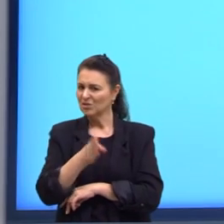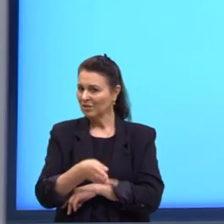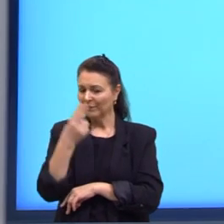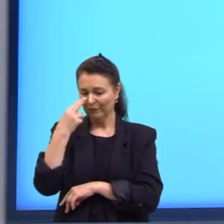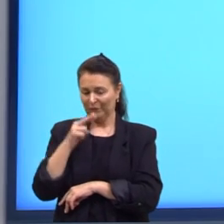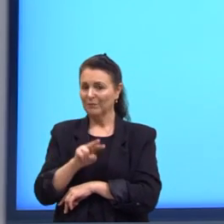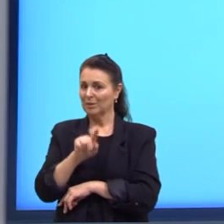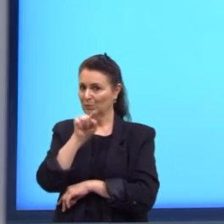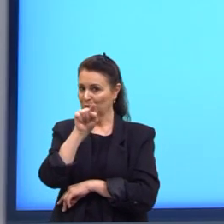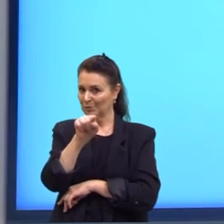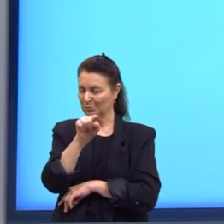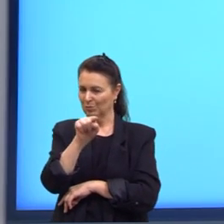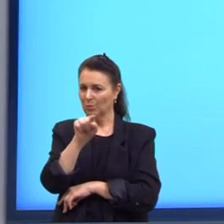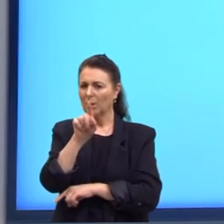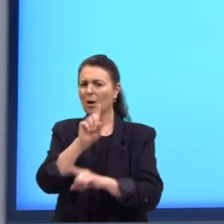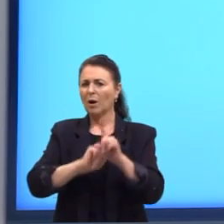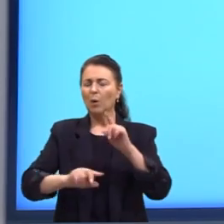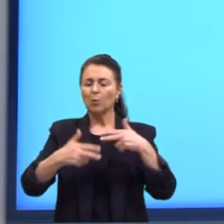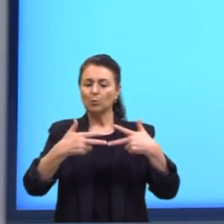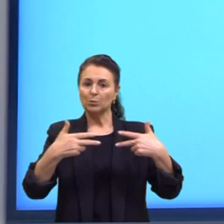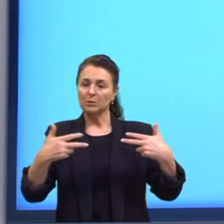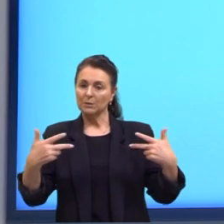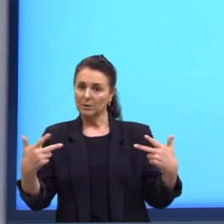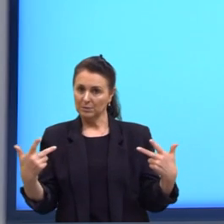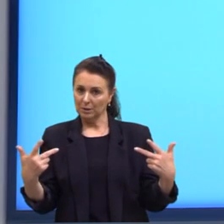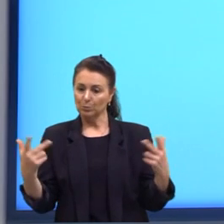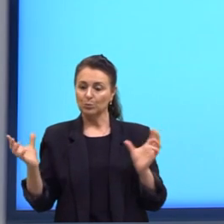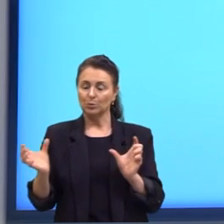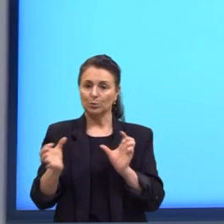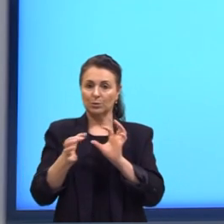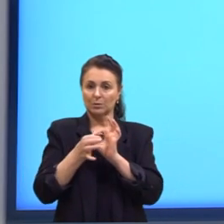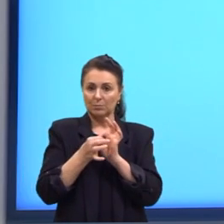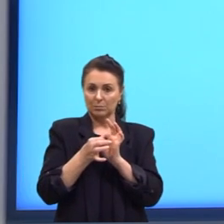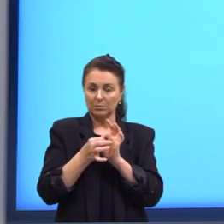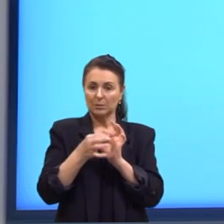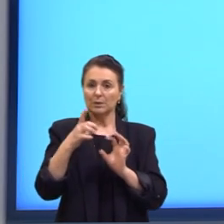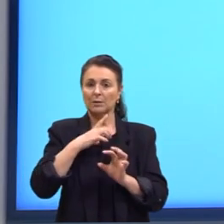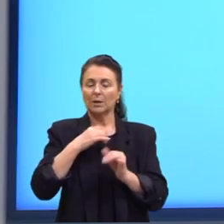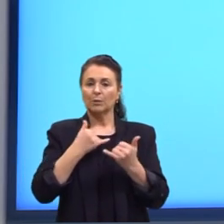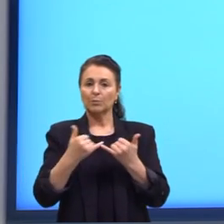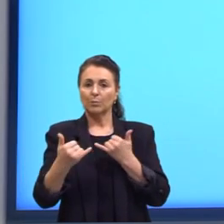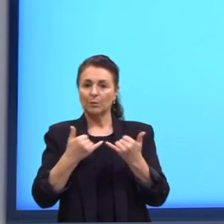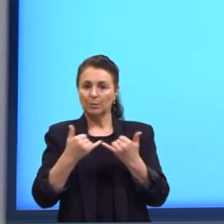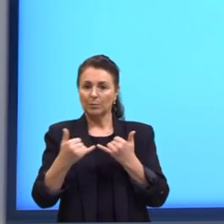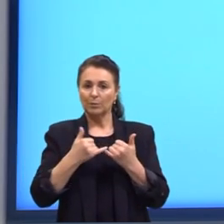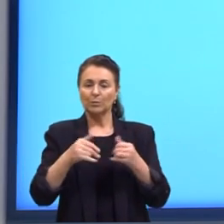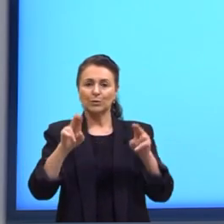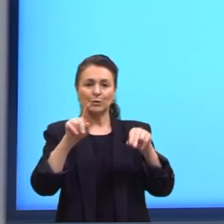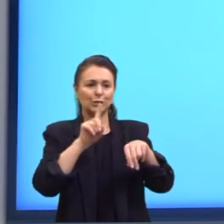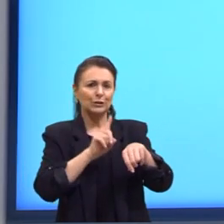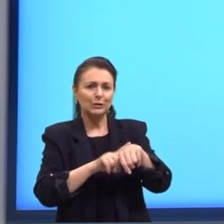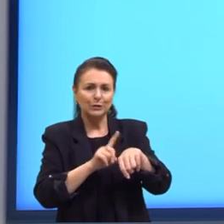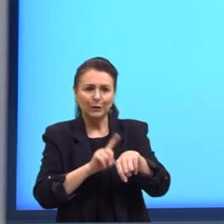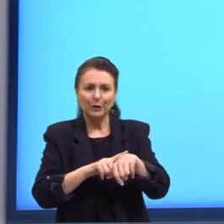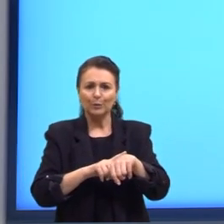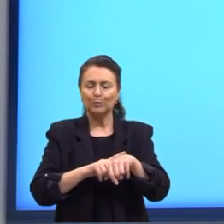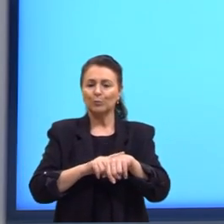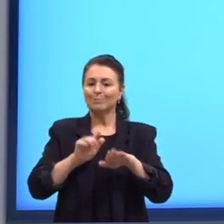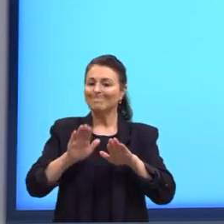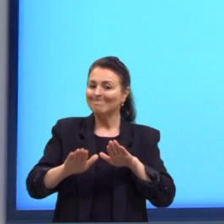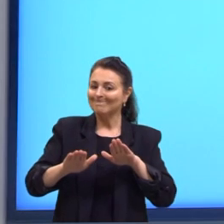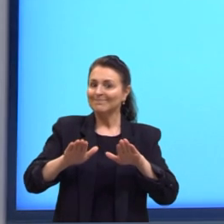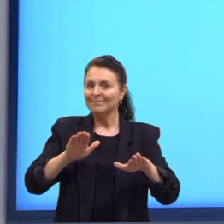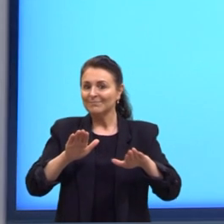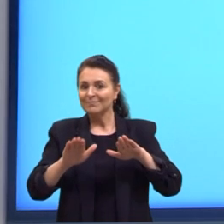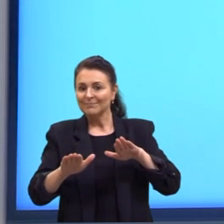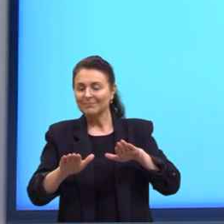já viram isso alguns dos elementos dentro de conexão tão aqui por exemplos de tempo de condição